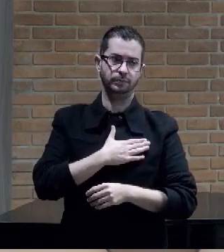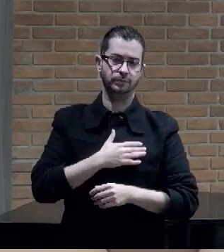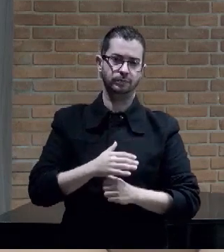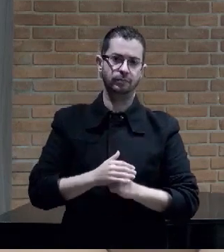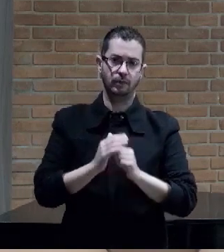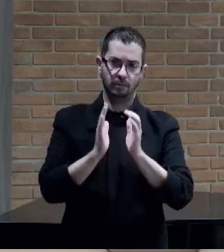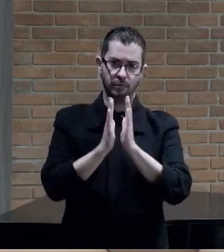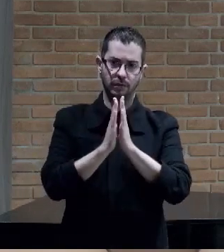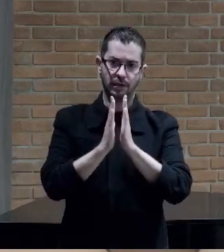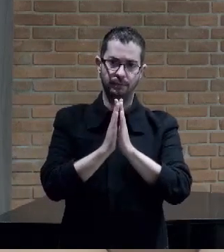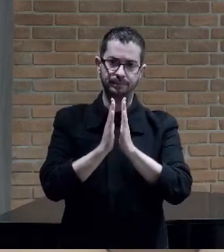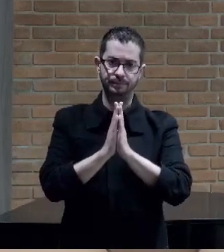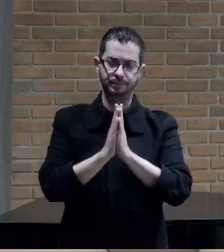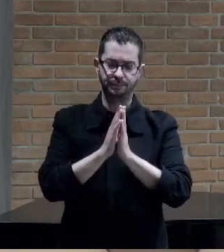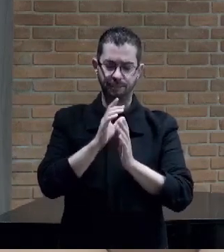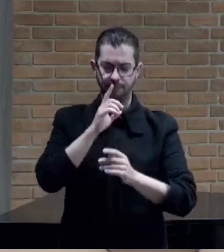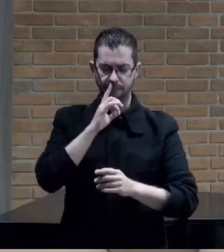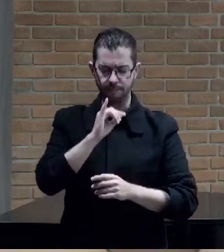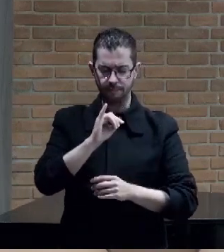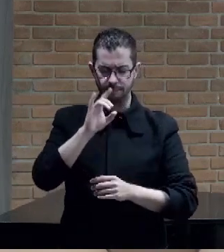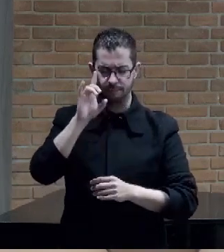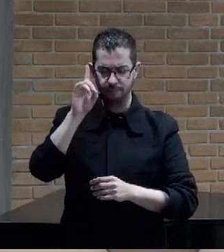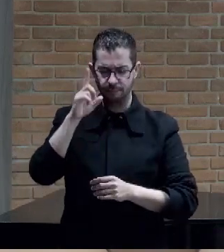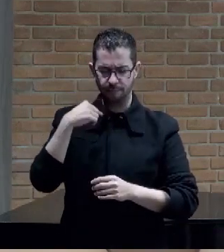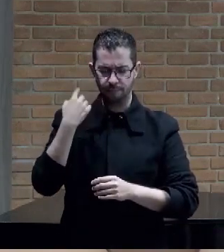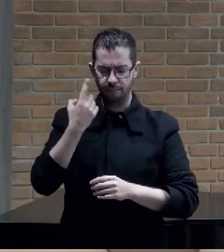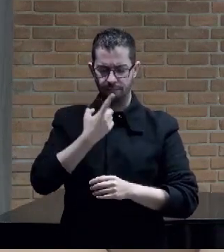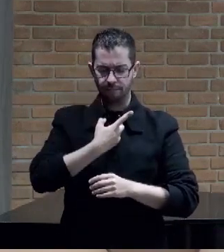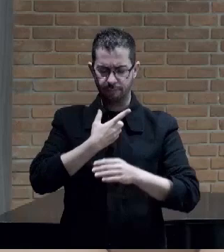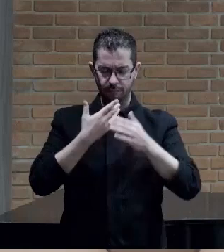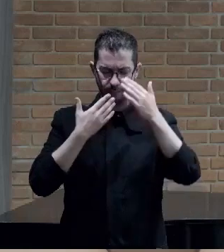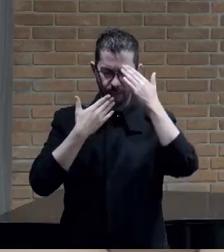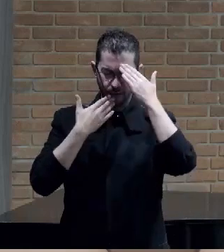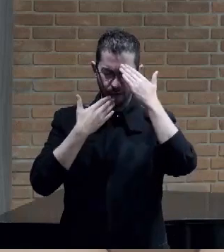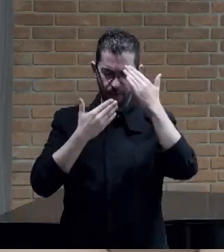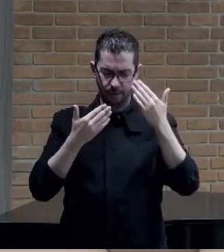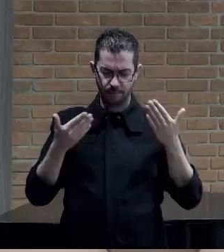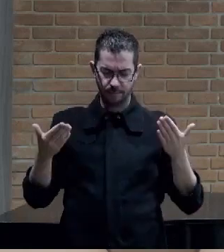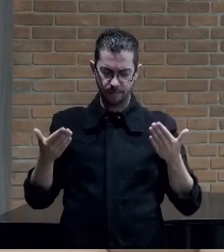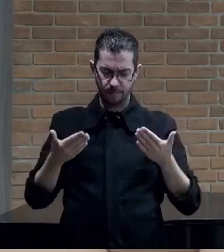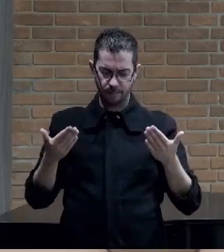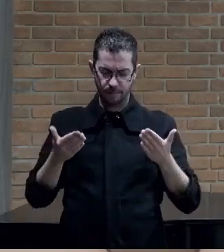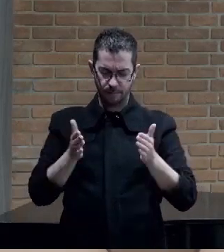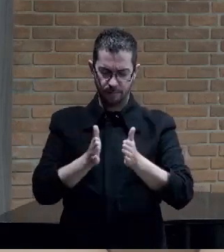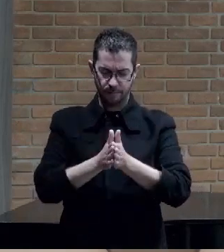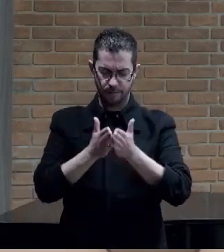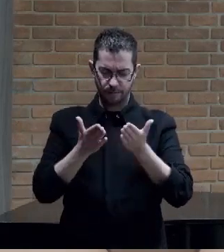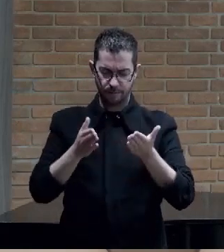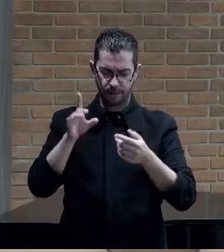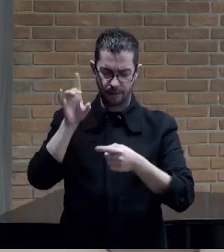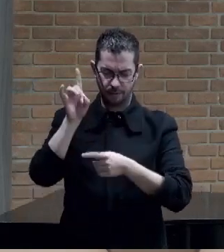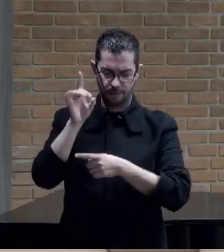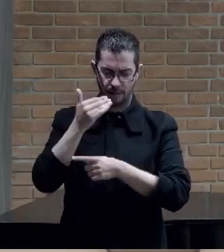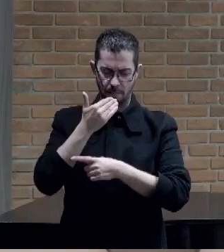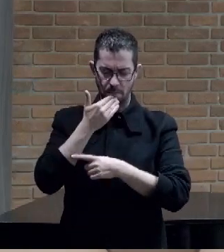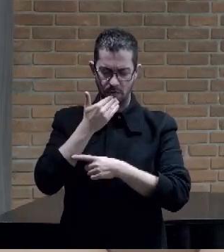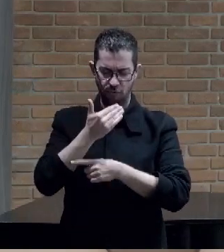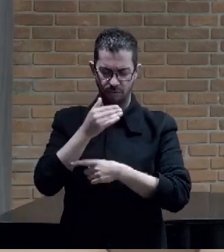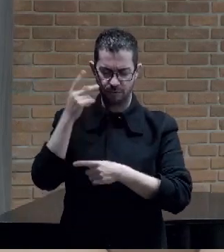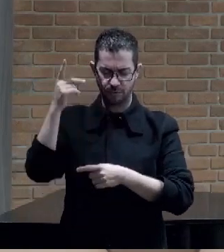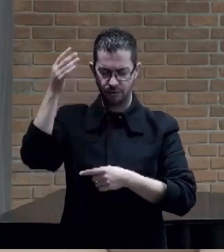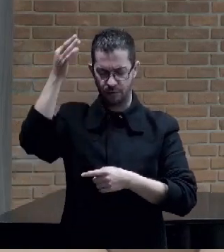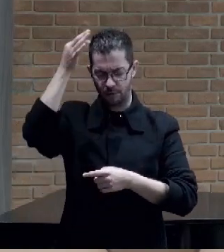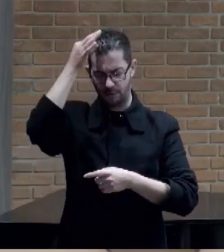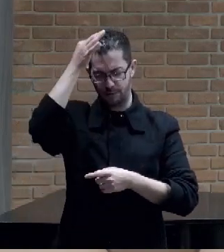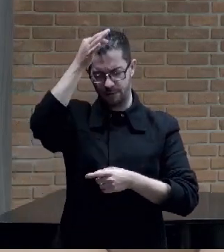Vamos orar? Pai, nós te agradecemos por essa palavra e pedimos, Pai, que o teu Espírito venha